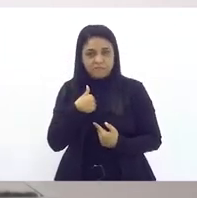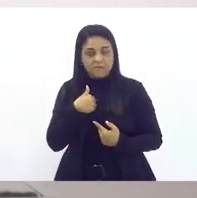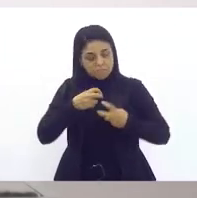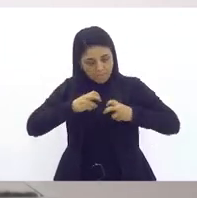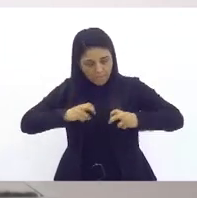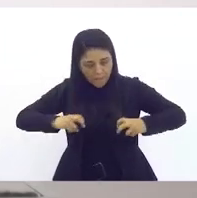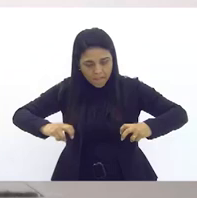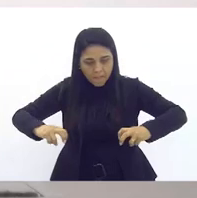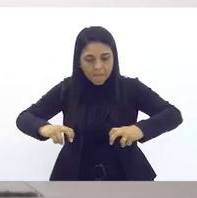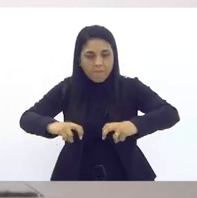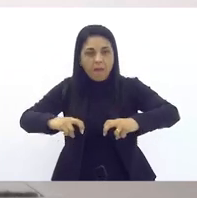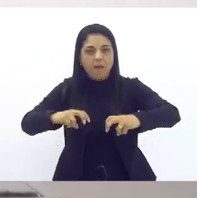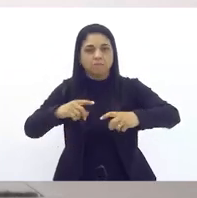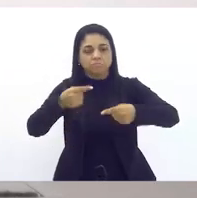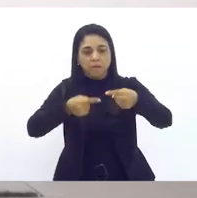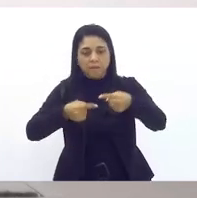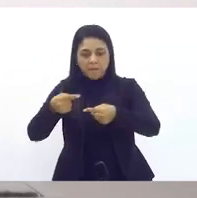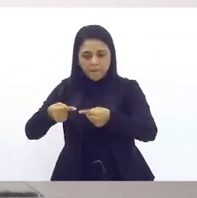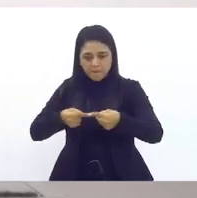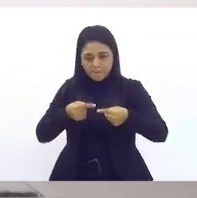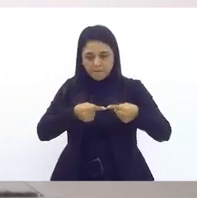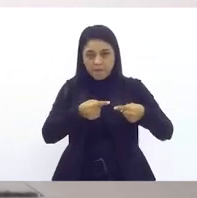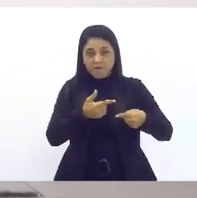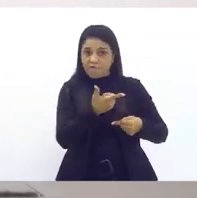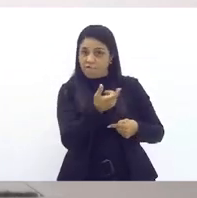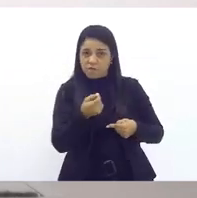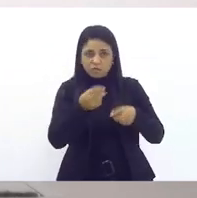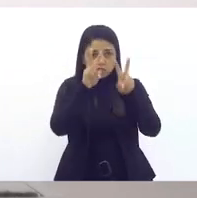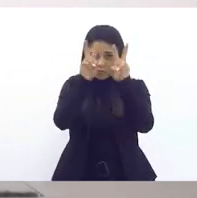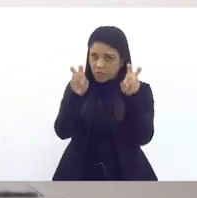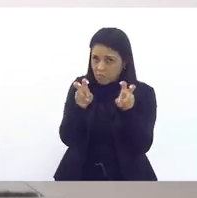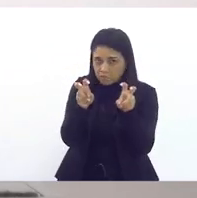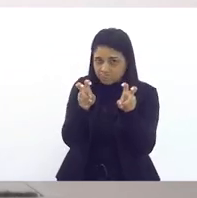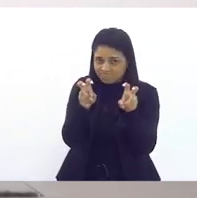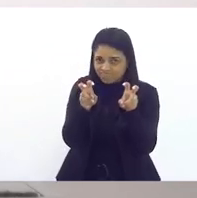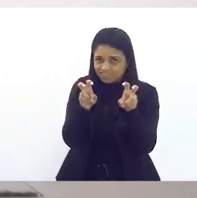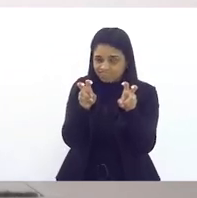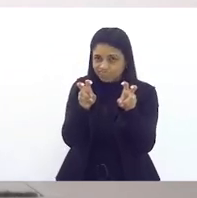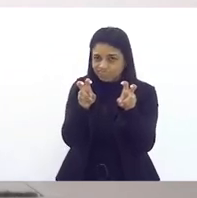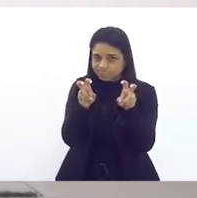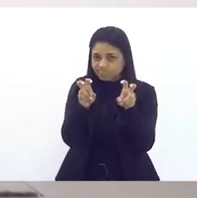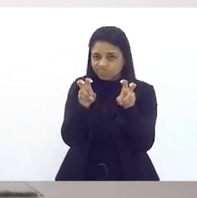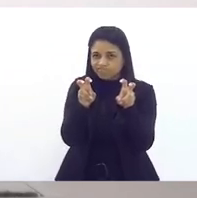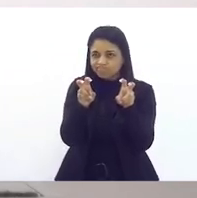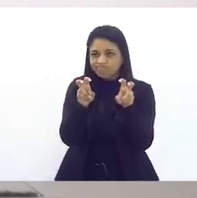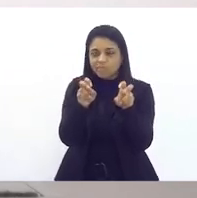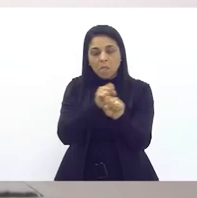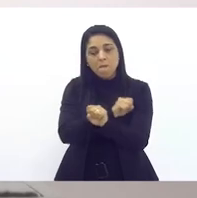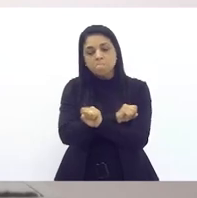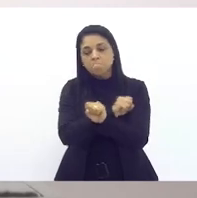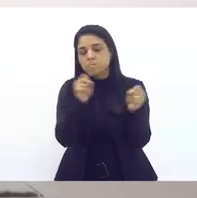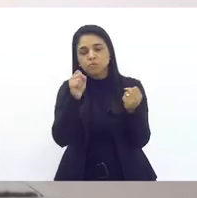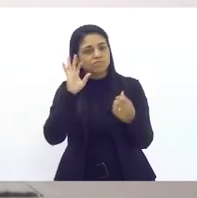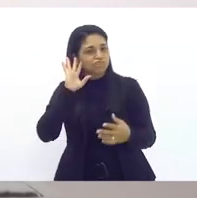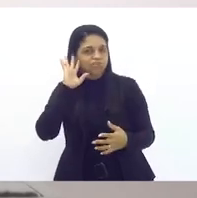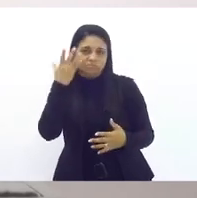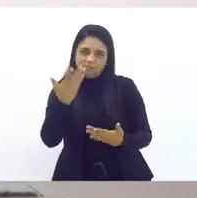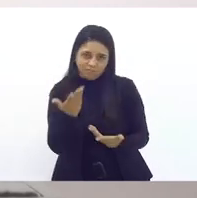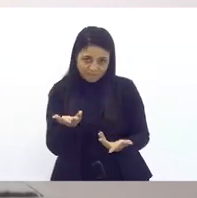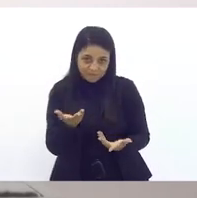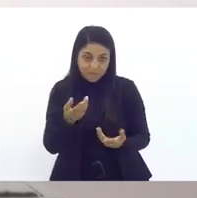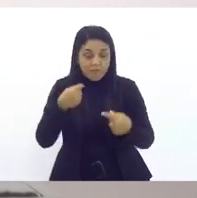de negociação com 20 temas, você possivelmente não vai resolver nenhum. Tem